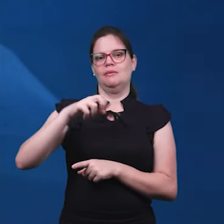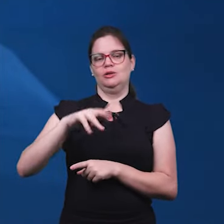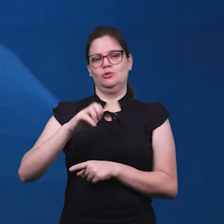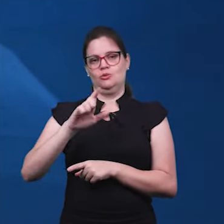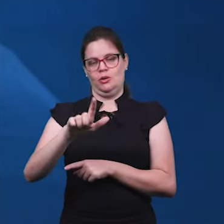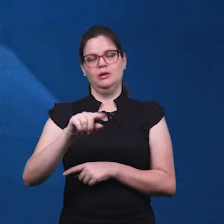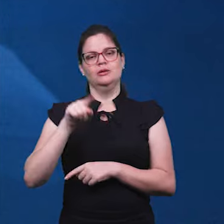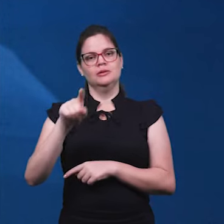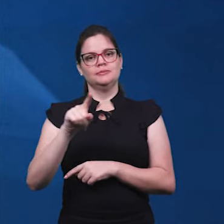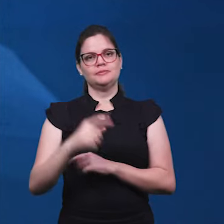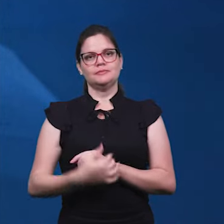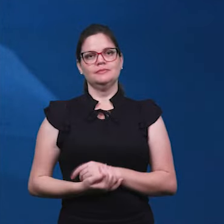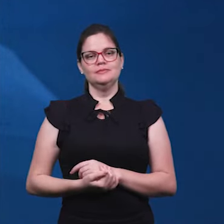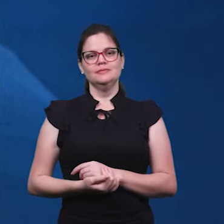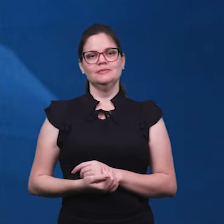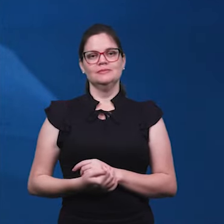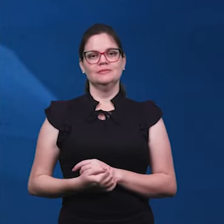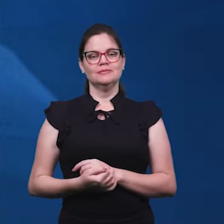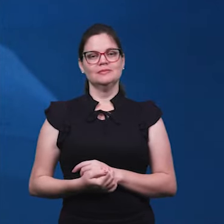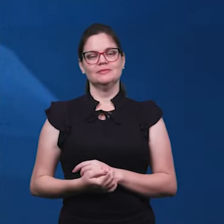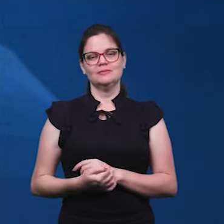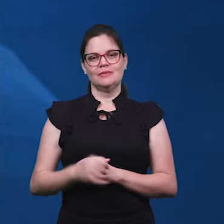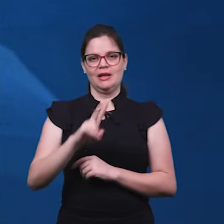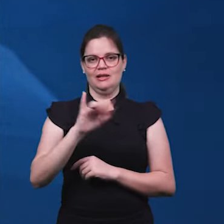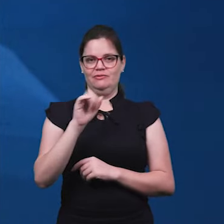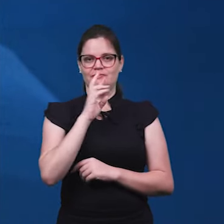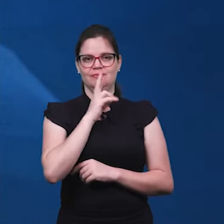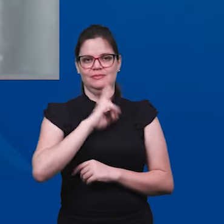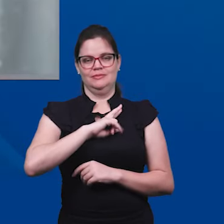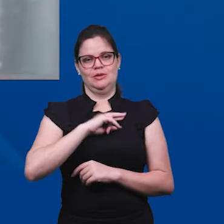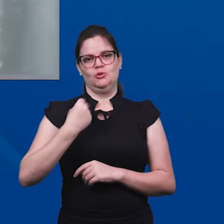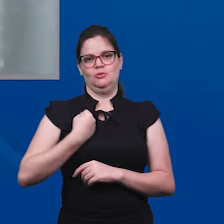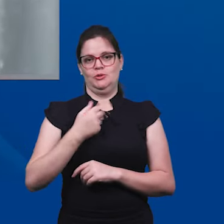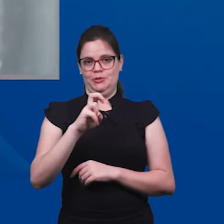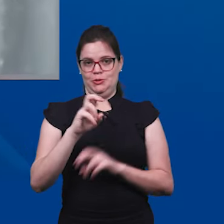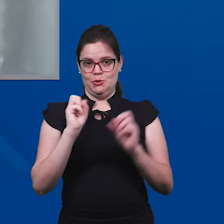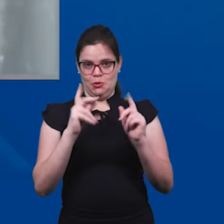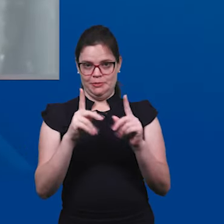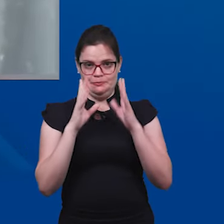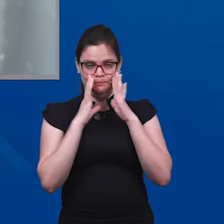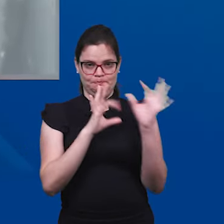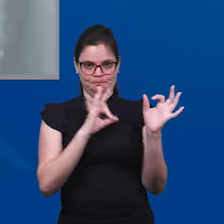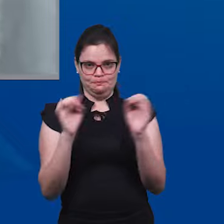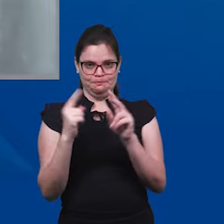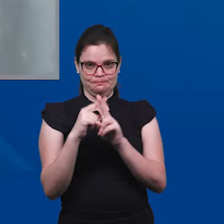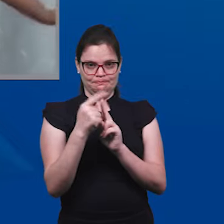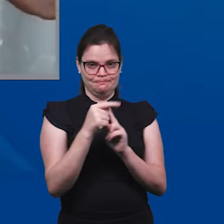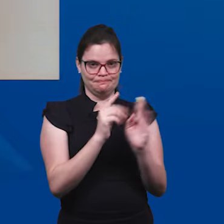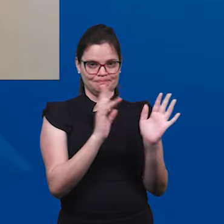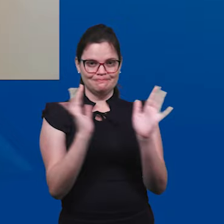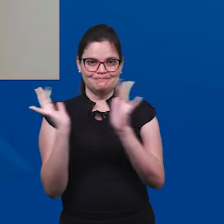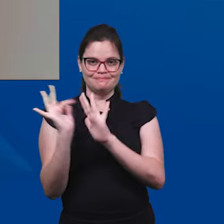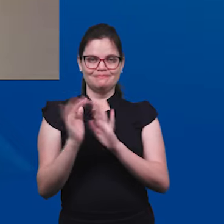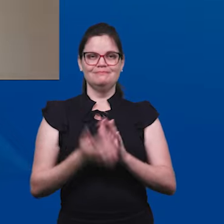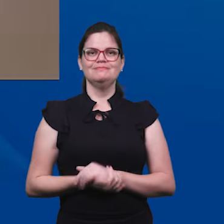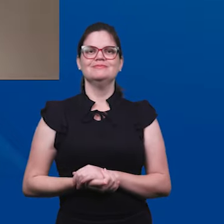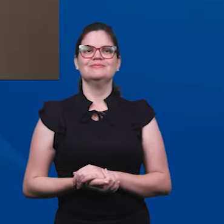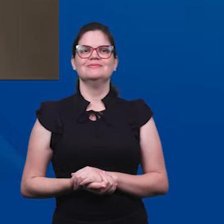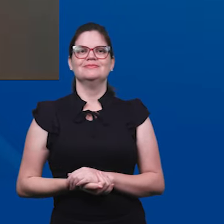a pergunta 5. Vamos, então, às duas apresentações dos nossos bebês. Especial para você. Papai